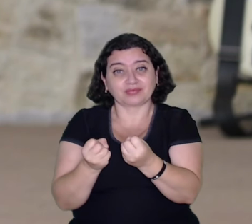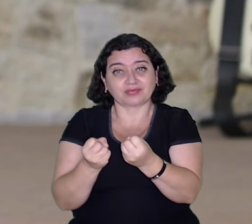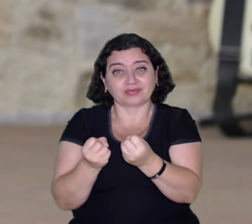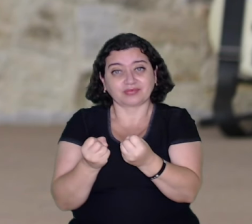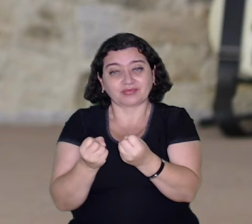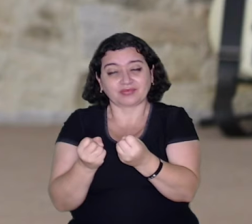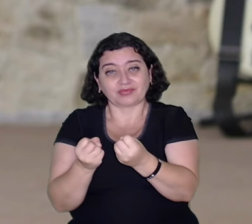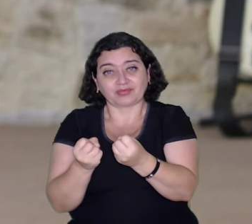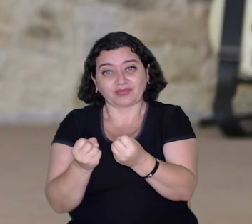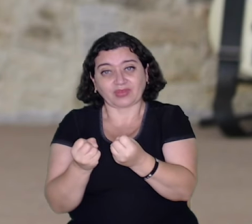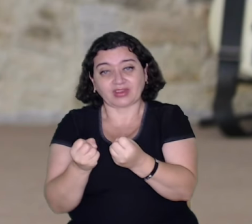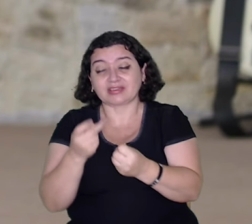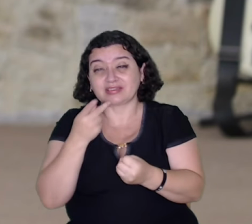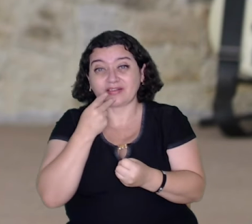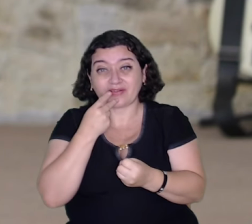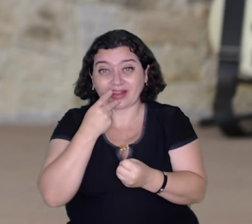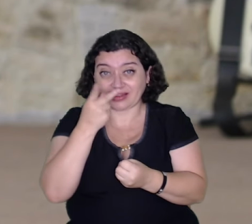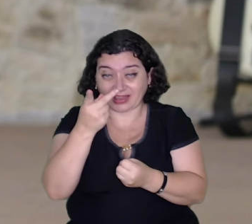de se declarar